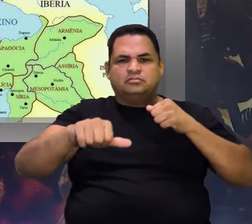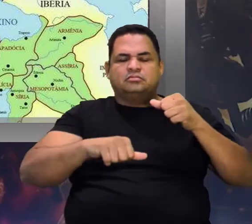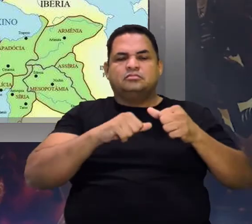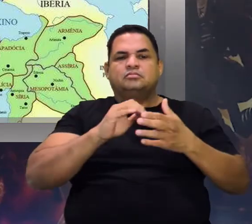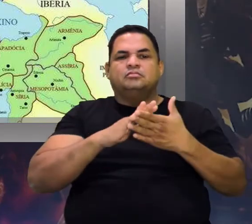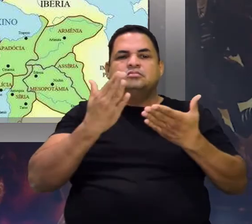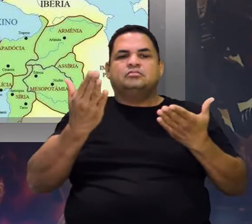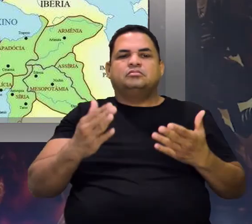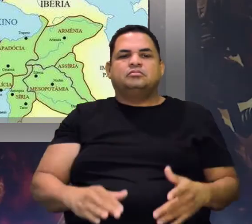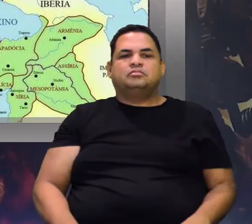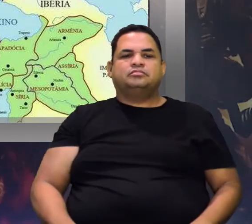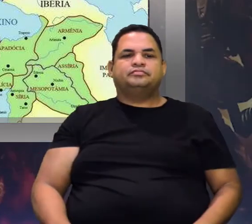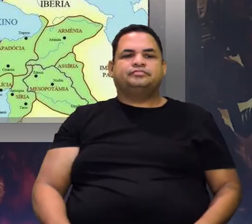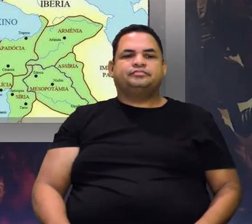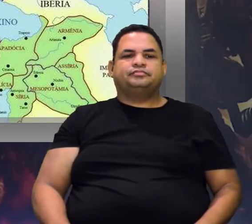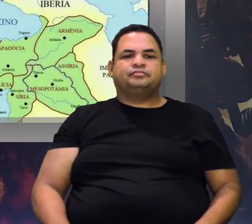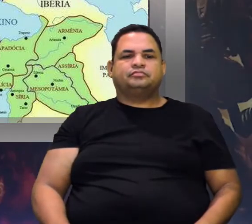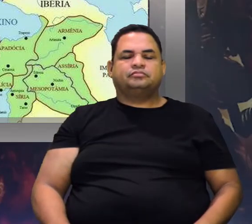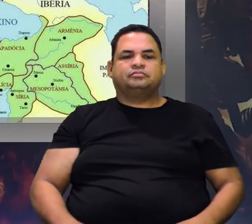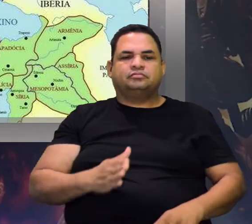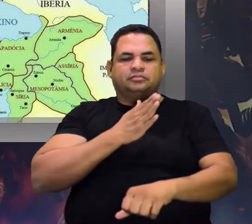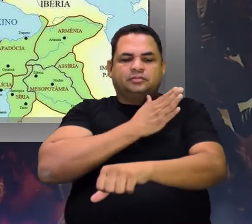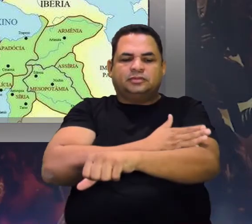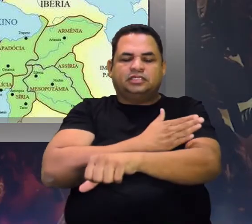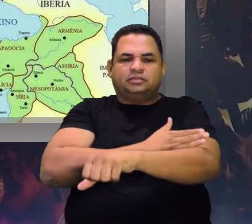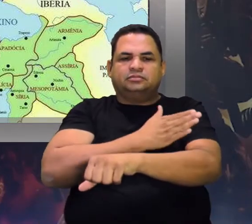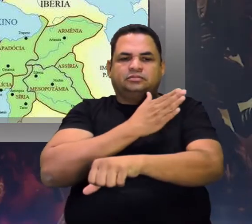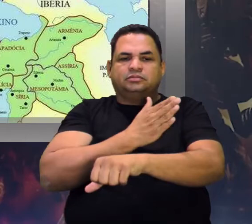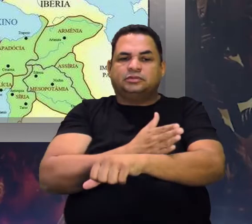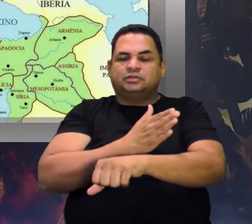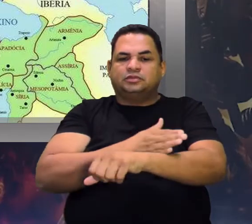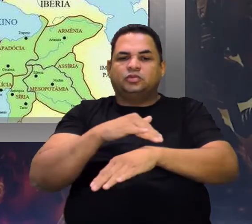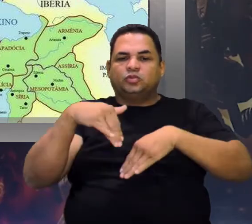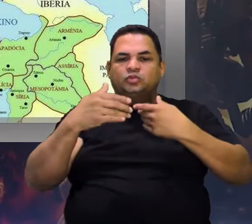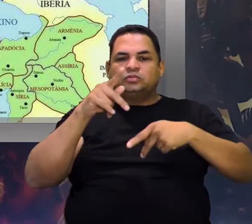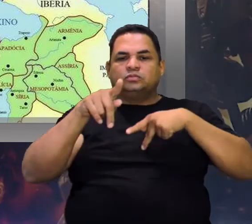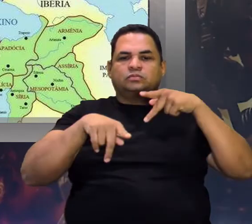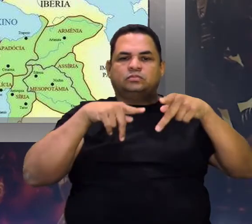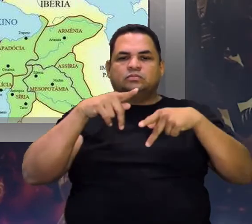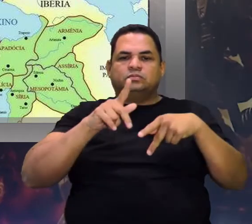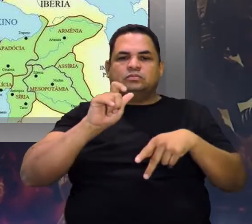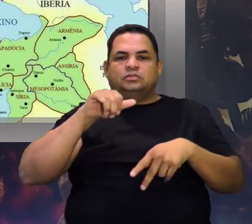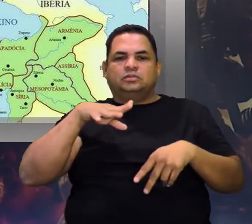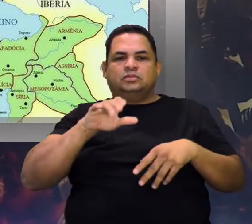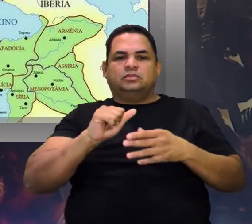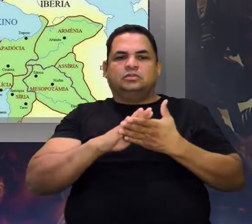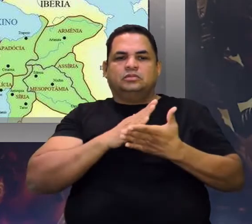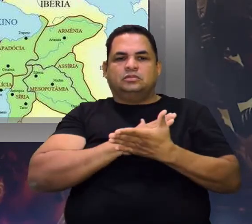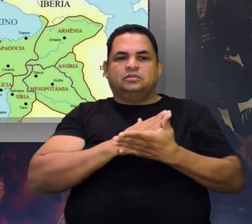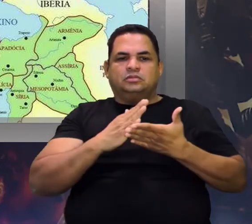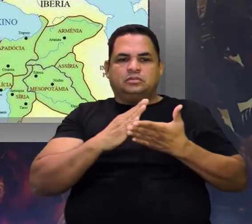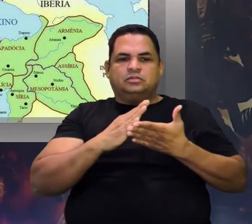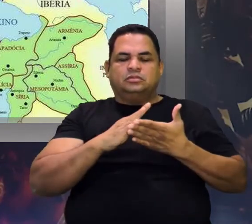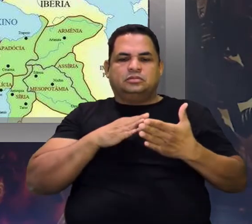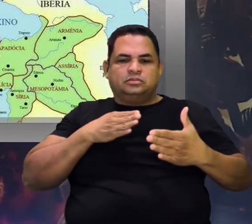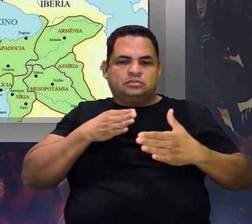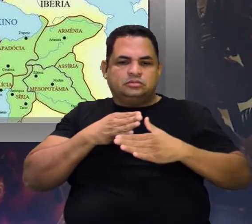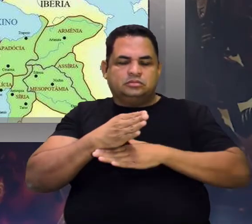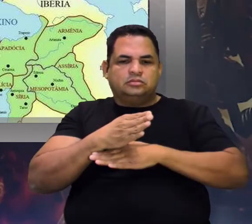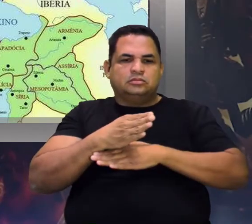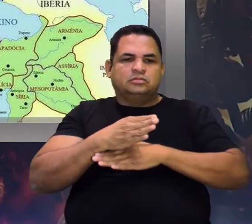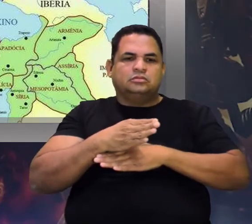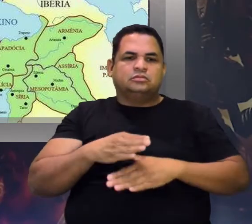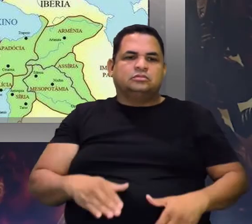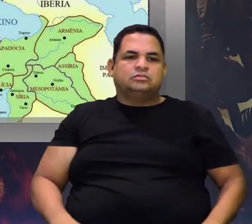que vai ser dada da Idade Antiga para a Idade Média, quando esses povos germânicos vão começar a adentrar